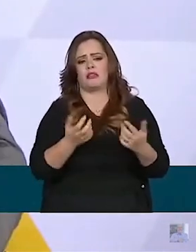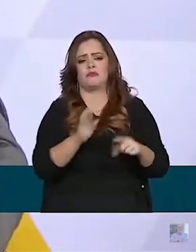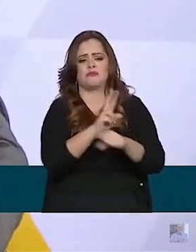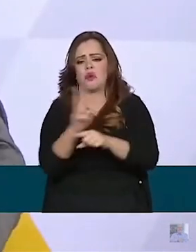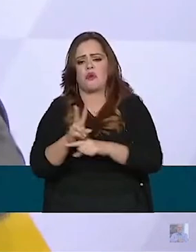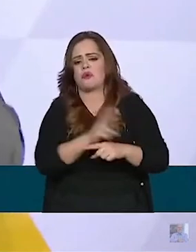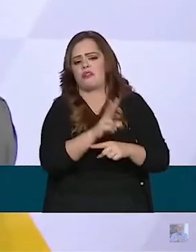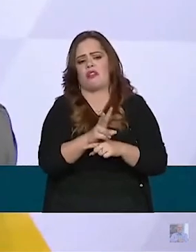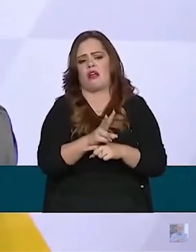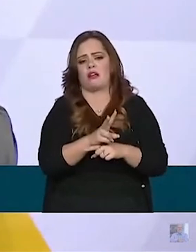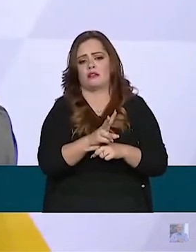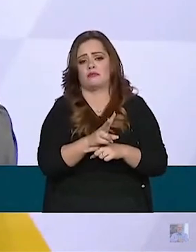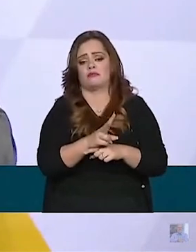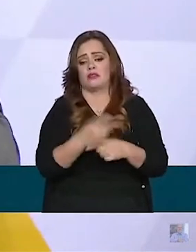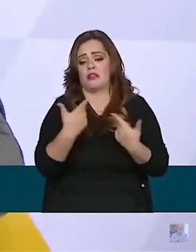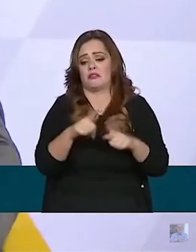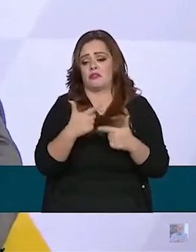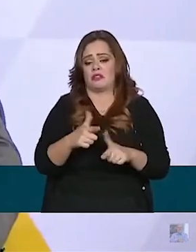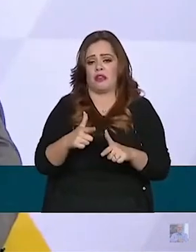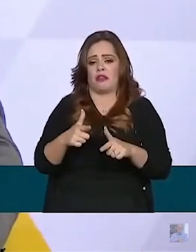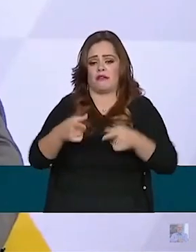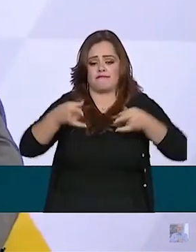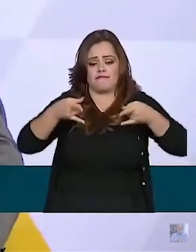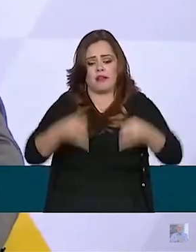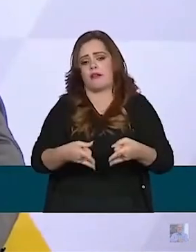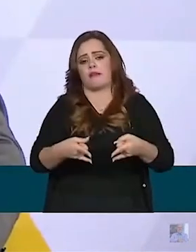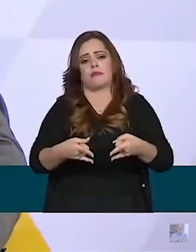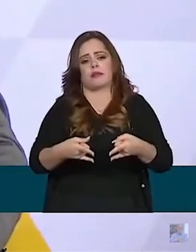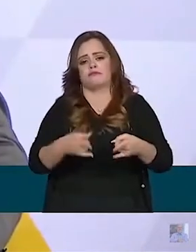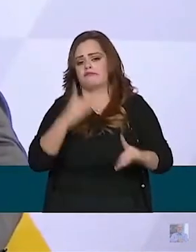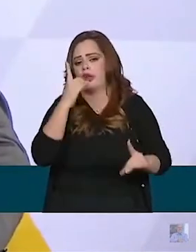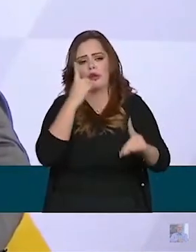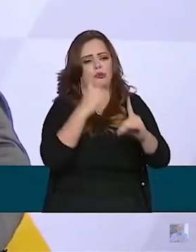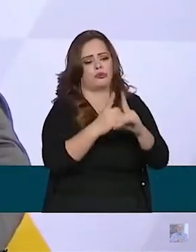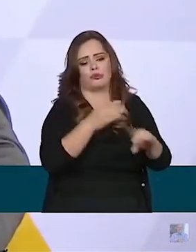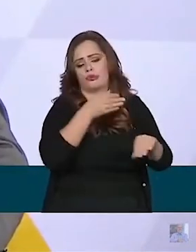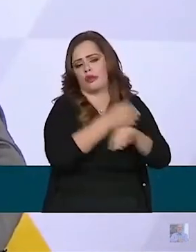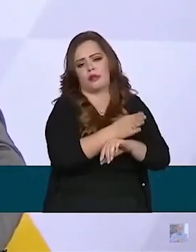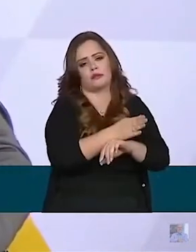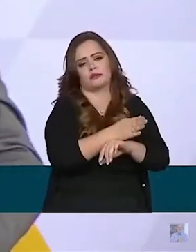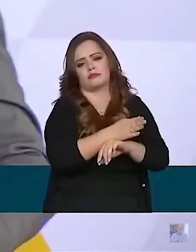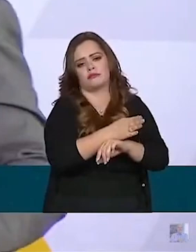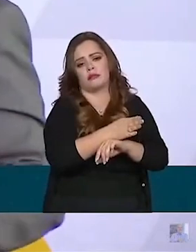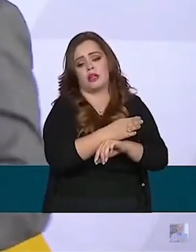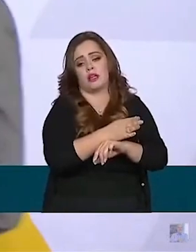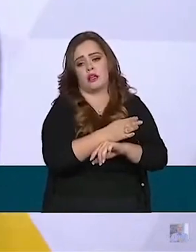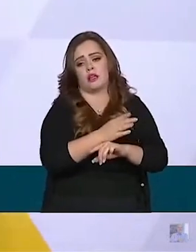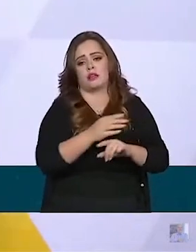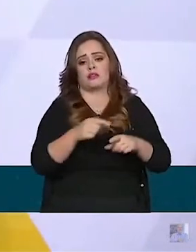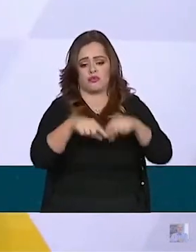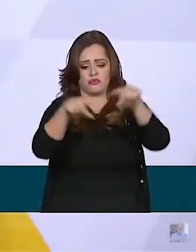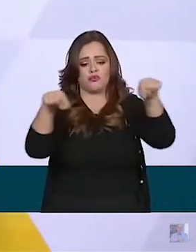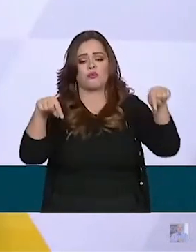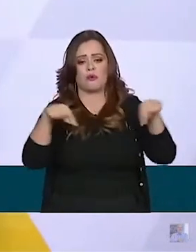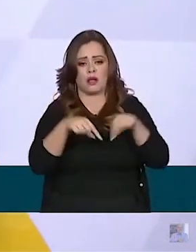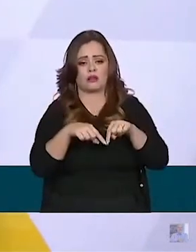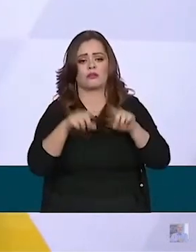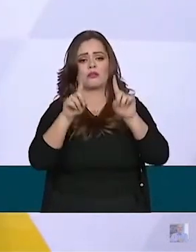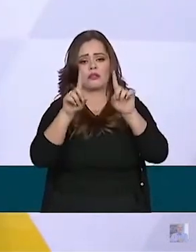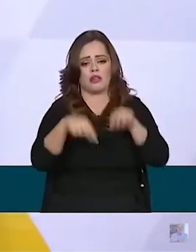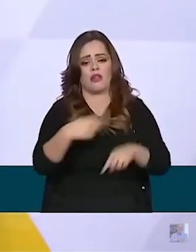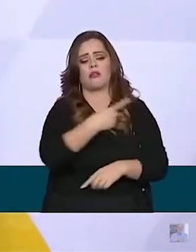cuidar daquilo. Nem cama a gente encontrou dentro do Palácio da Alvorada, no quarto que é o